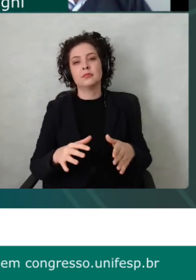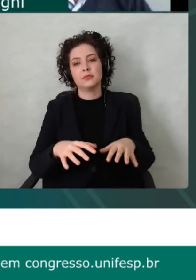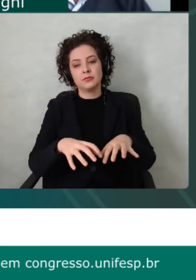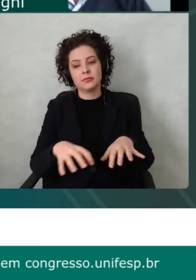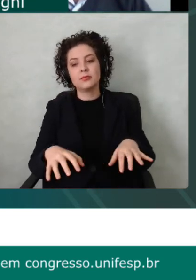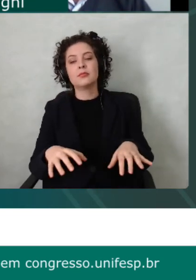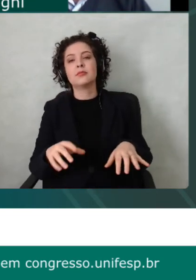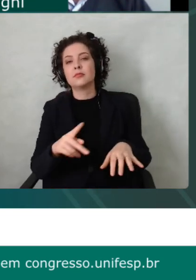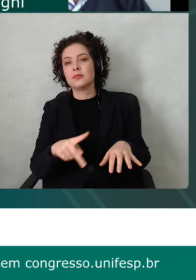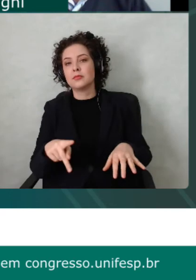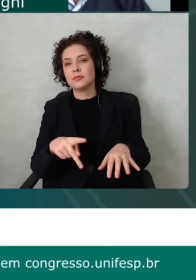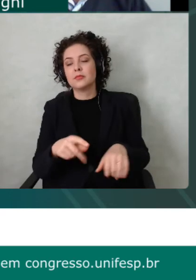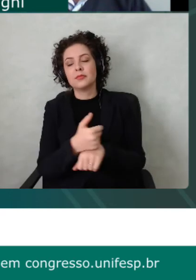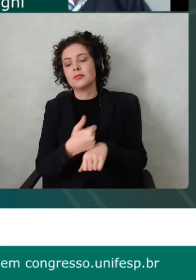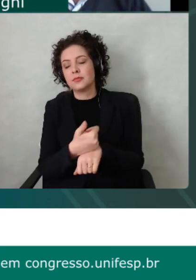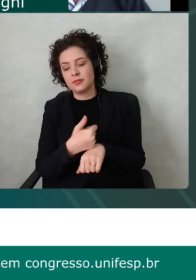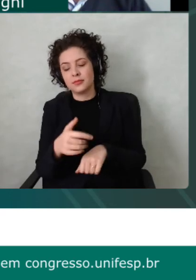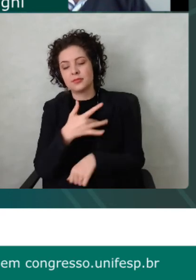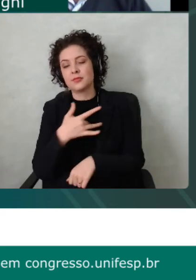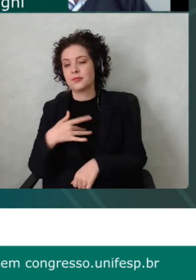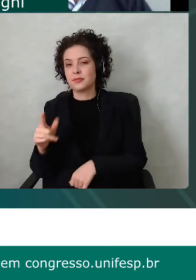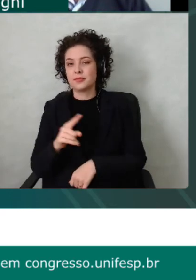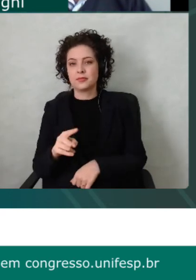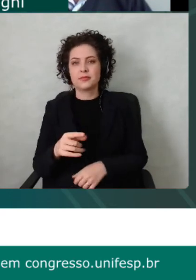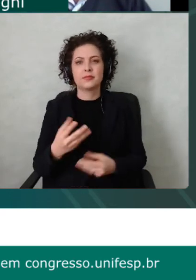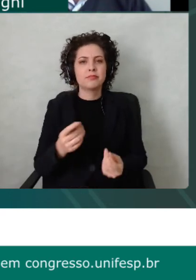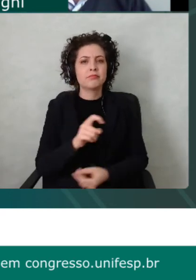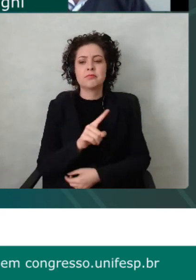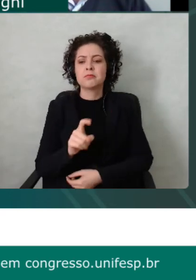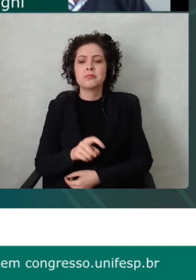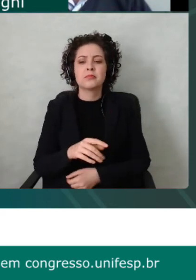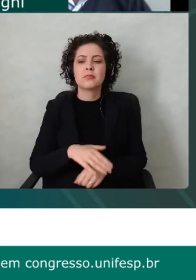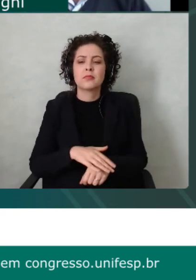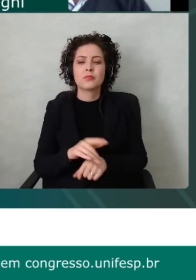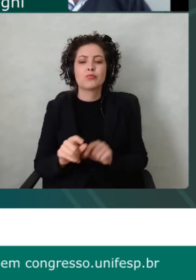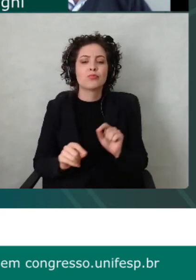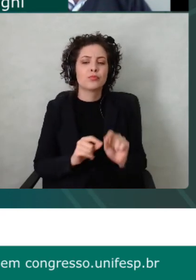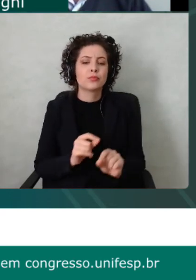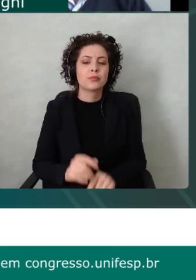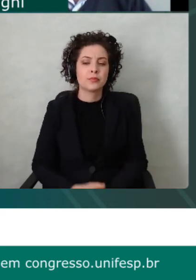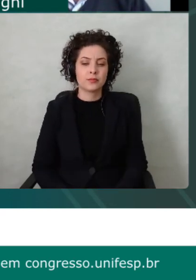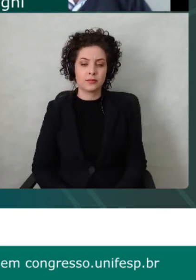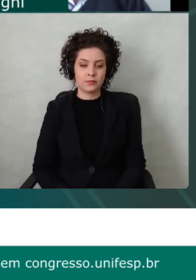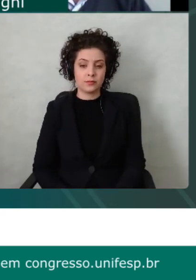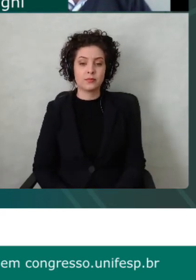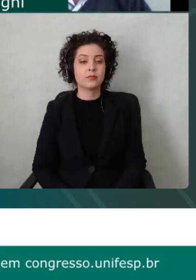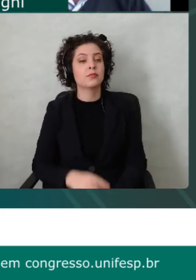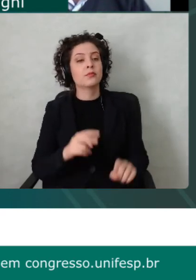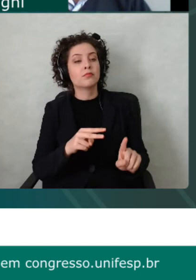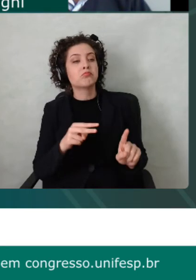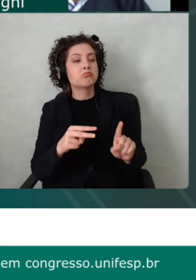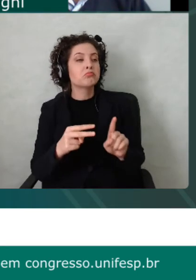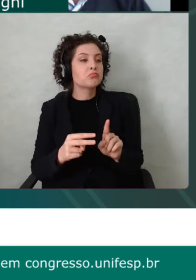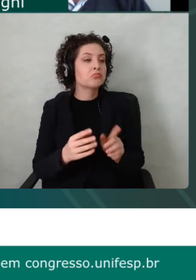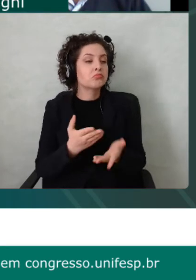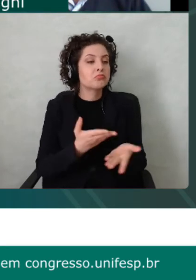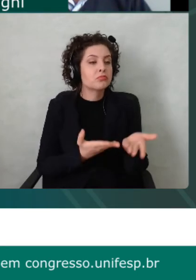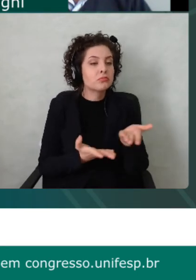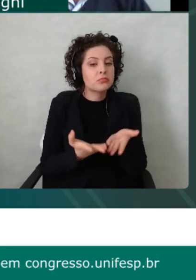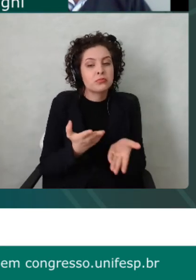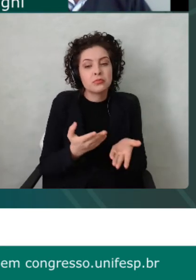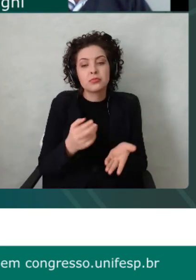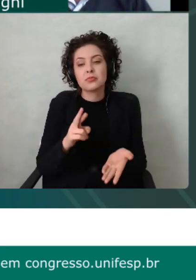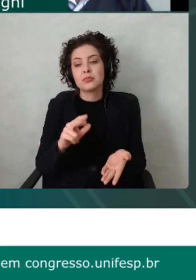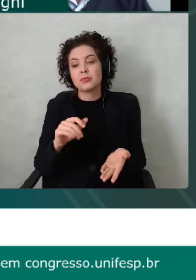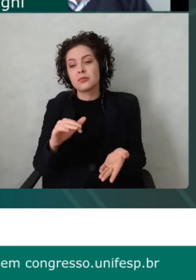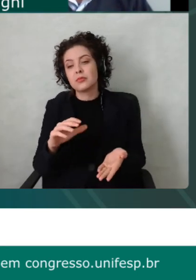saber o que fazer, então, dentro desse caminho, né? Já que a gente está falando de perspectivas terapêuticas, o Ricardo falou de vários